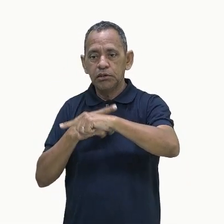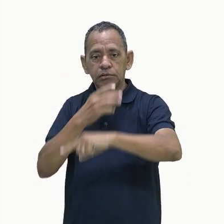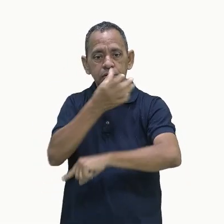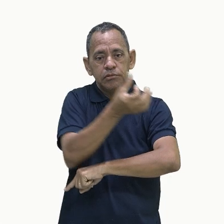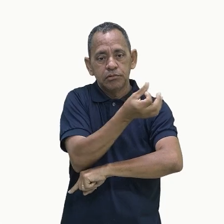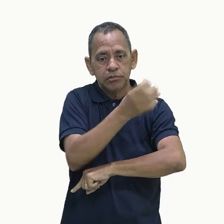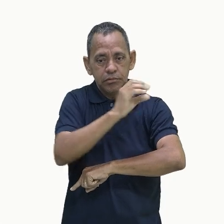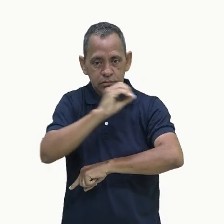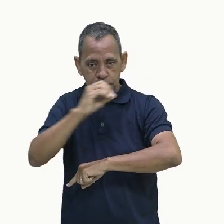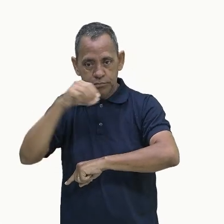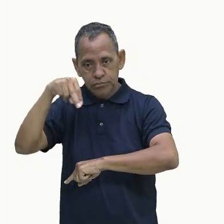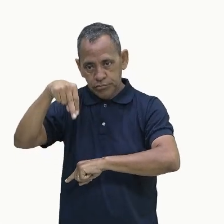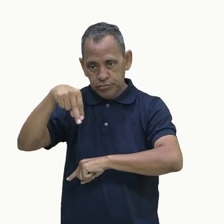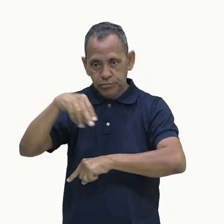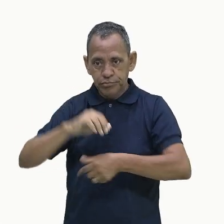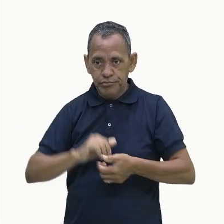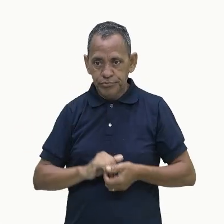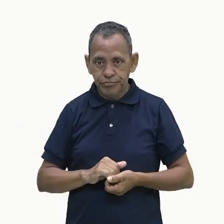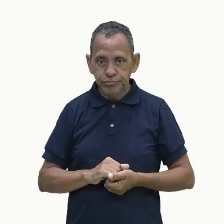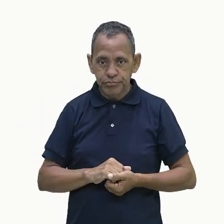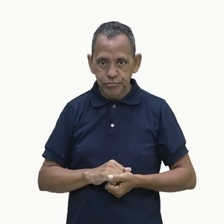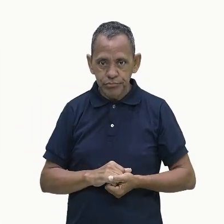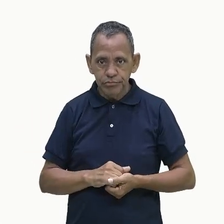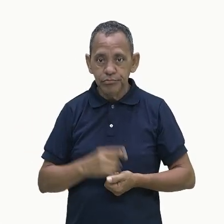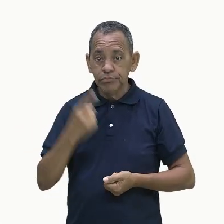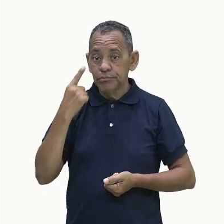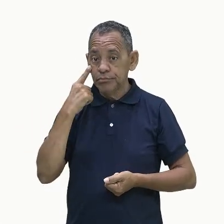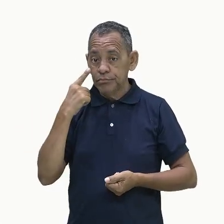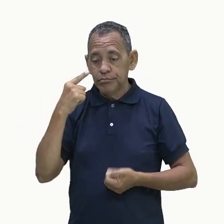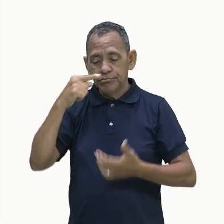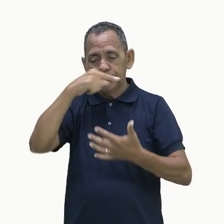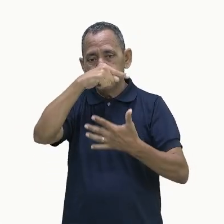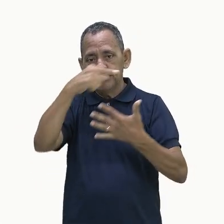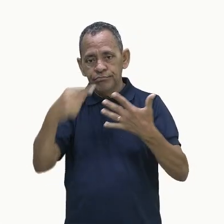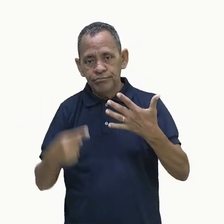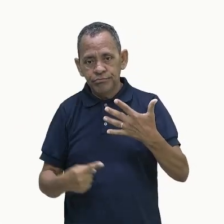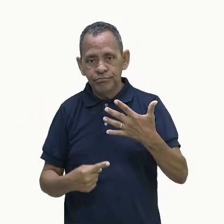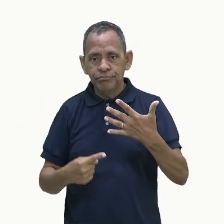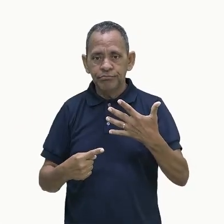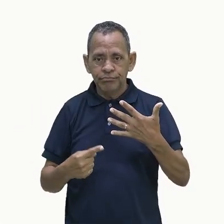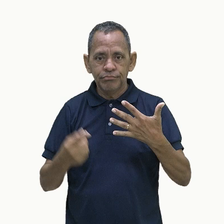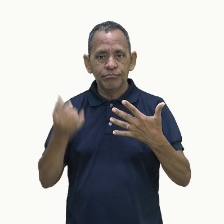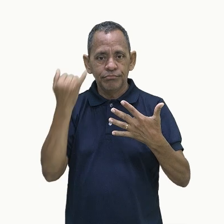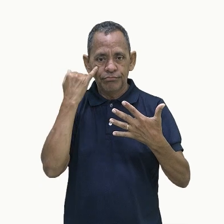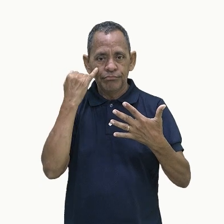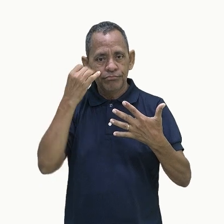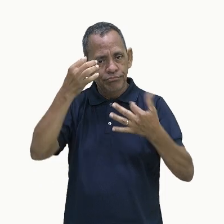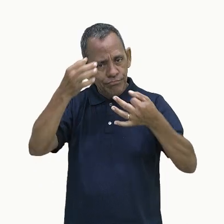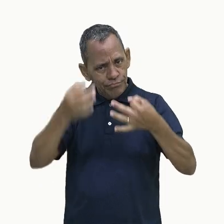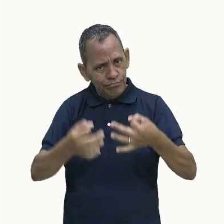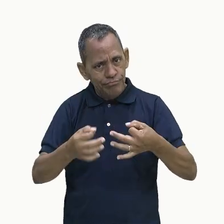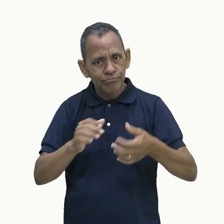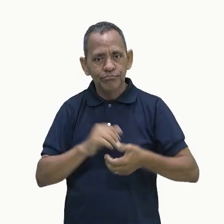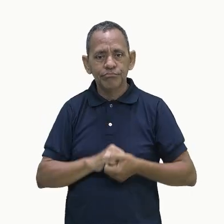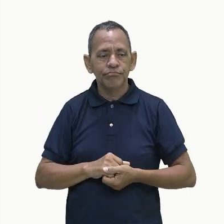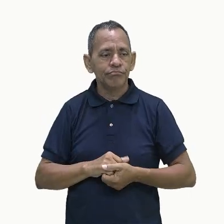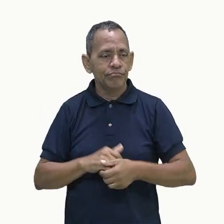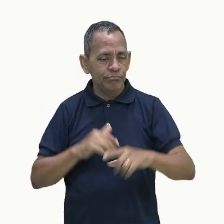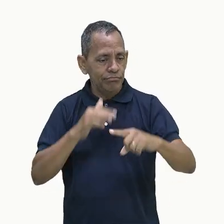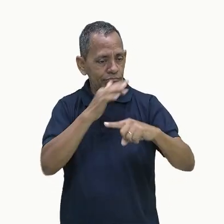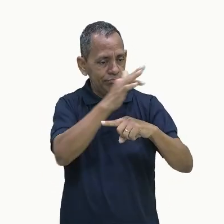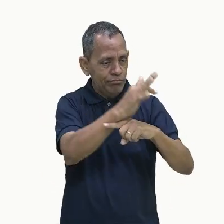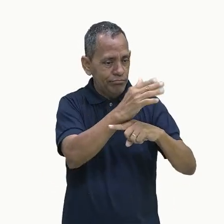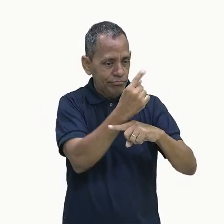ó, vejam. Aí, olha só, muito bem, os dados estão corretos. Força 1, a força